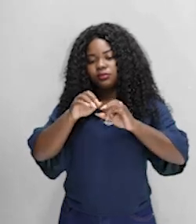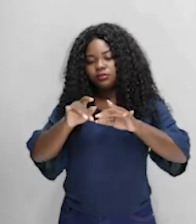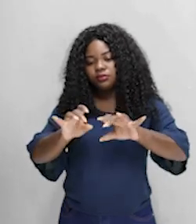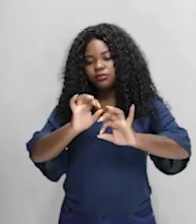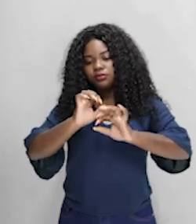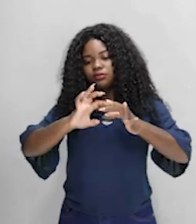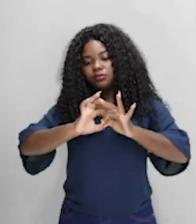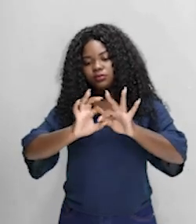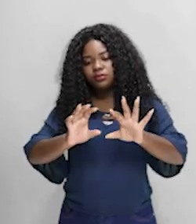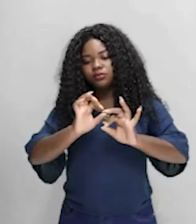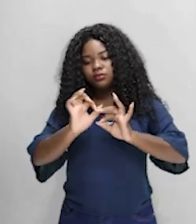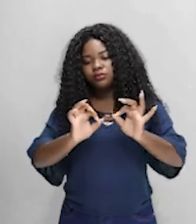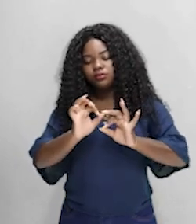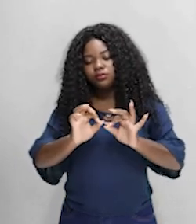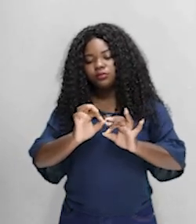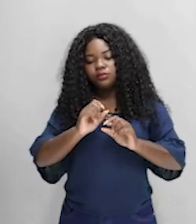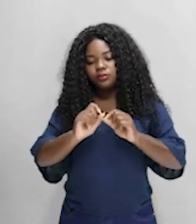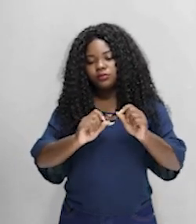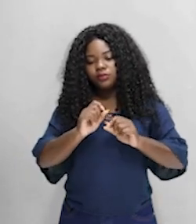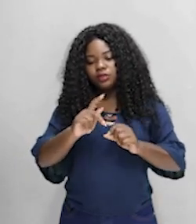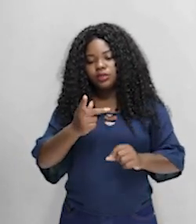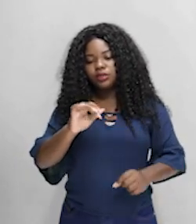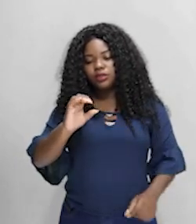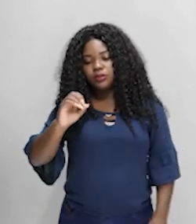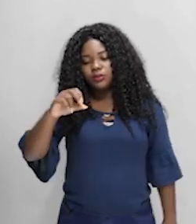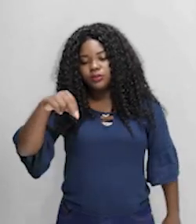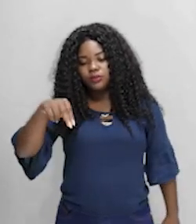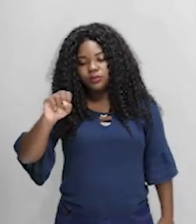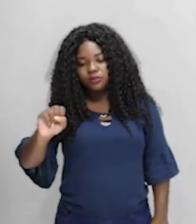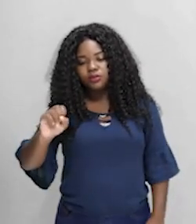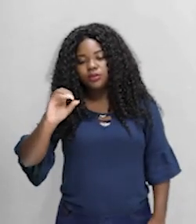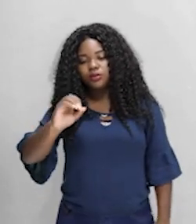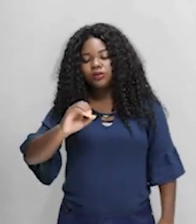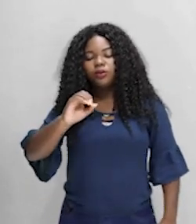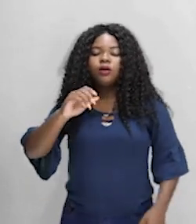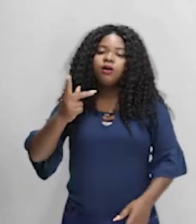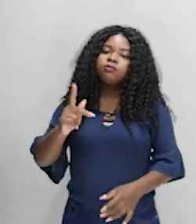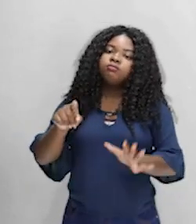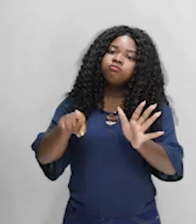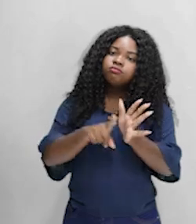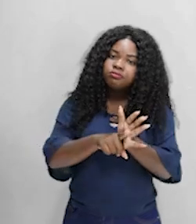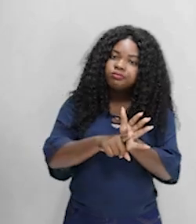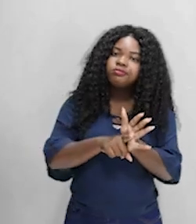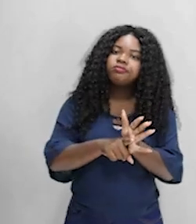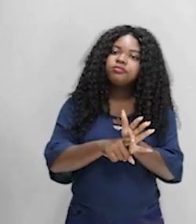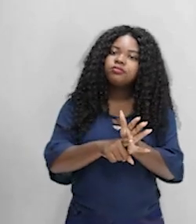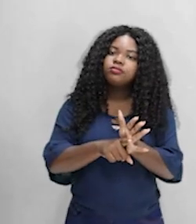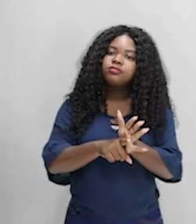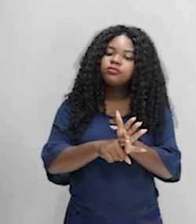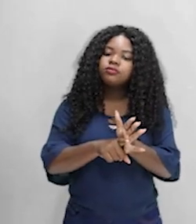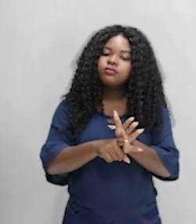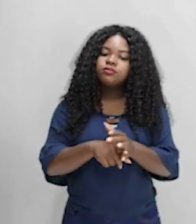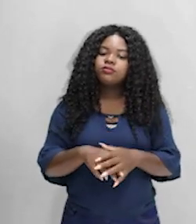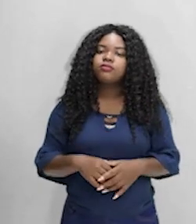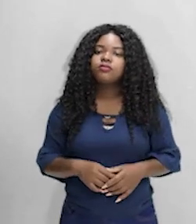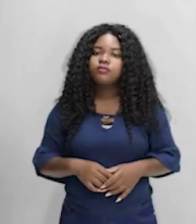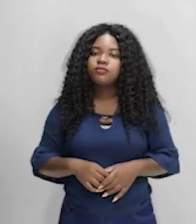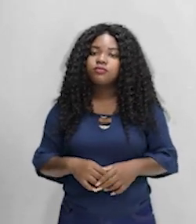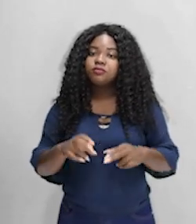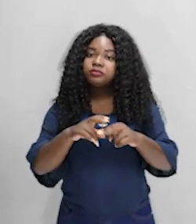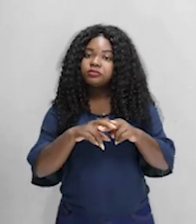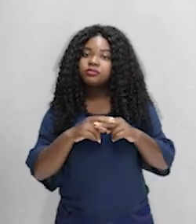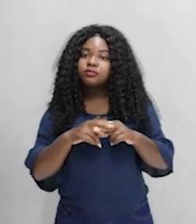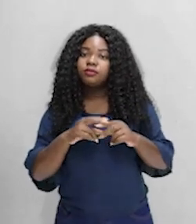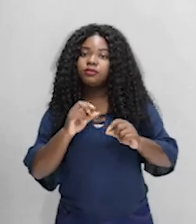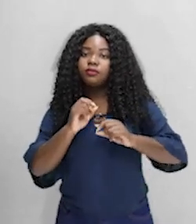íons OH-, certo? Que são íons básicos, né, que vai gerar a basicidade da solução. Assim